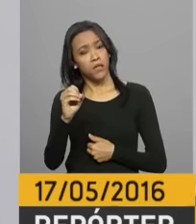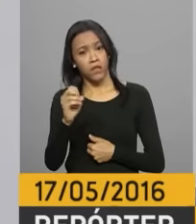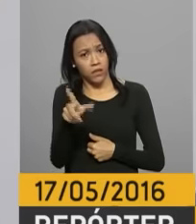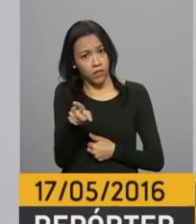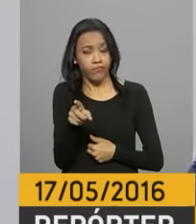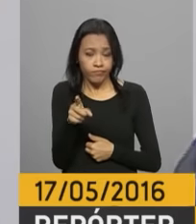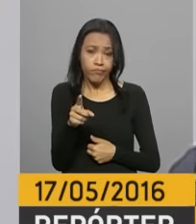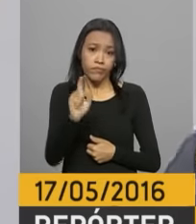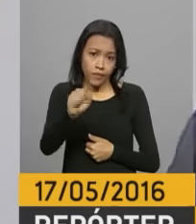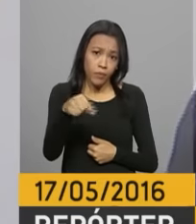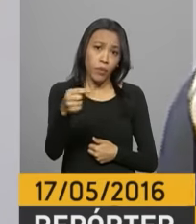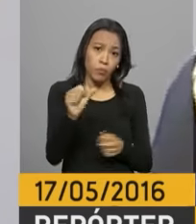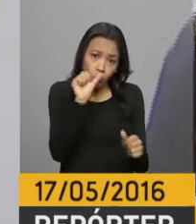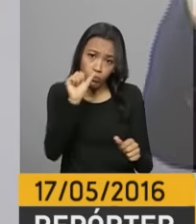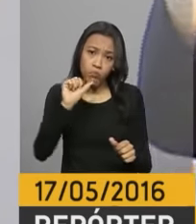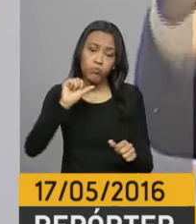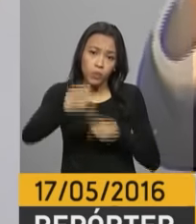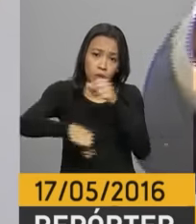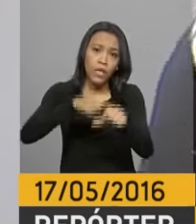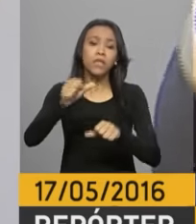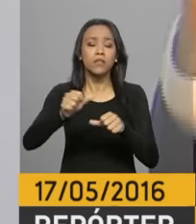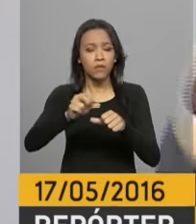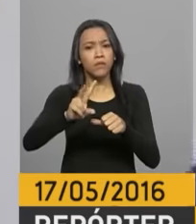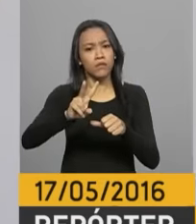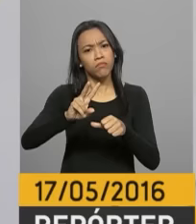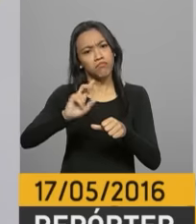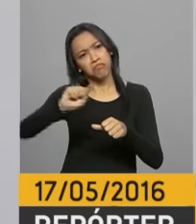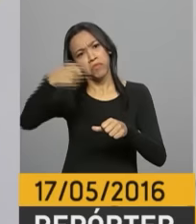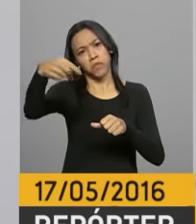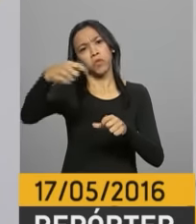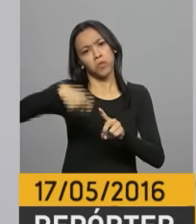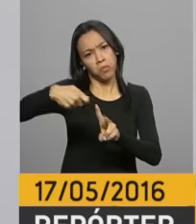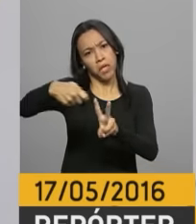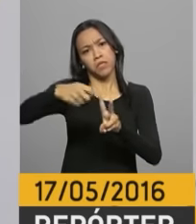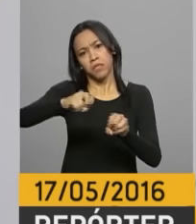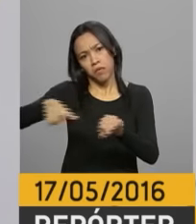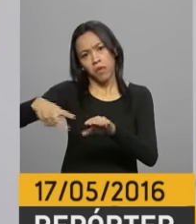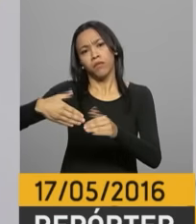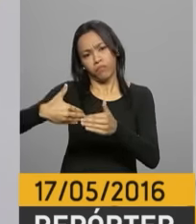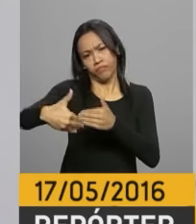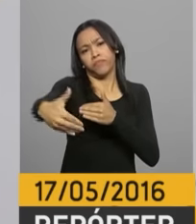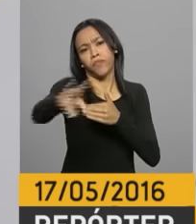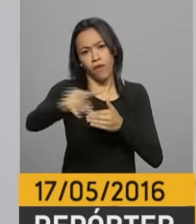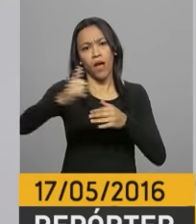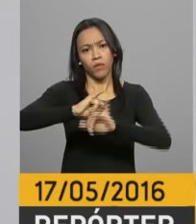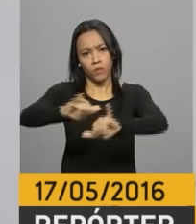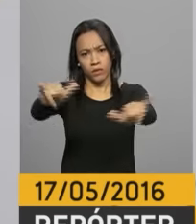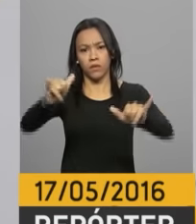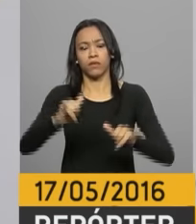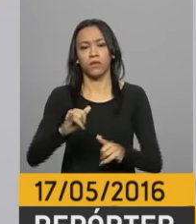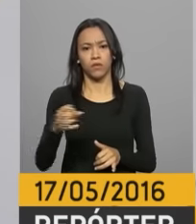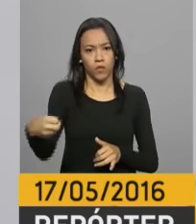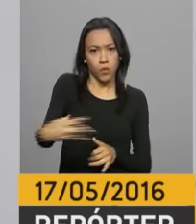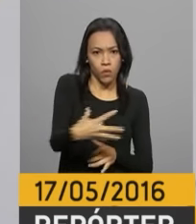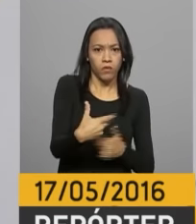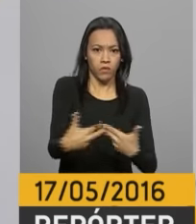mudanças sejam anunciadas nos próximos dias, nas próximas semanas ou nos próximos meses. No momento,